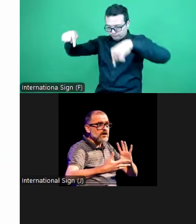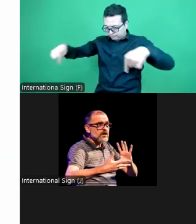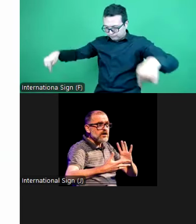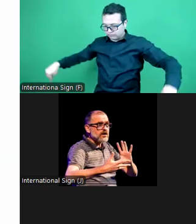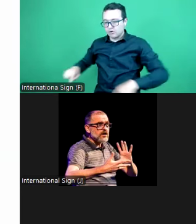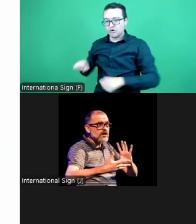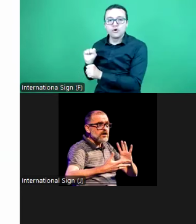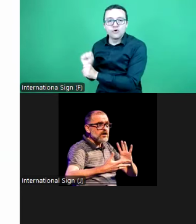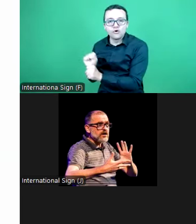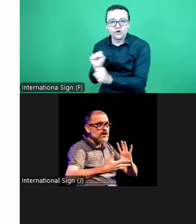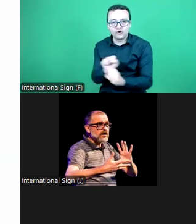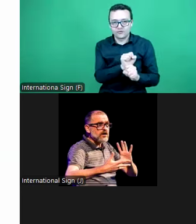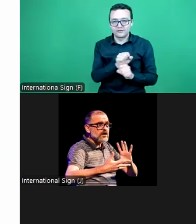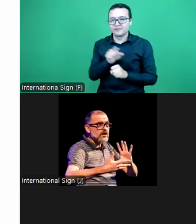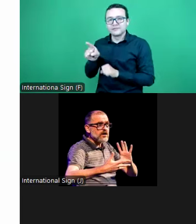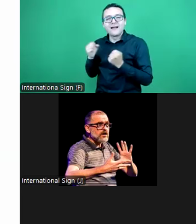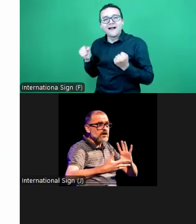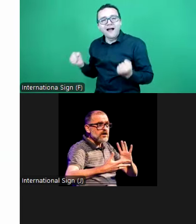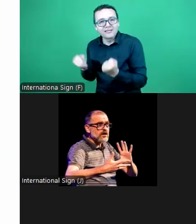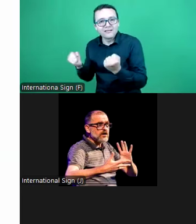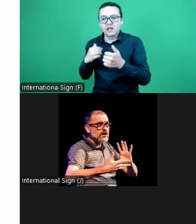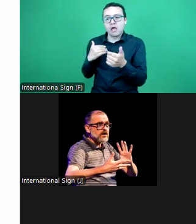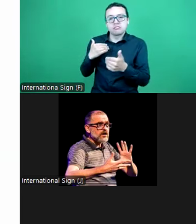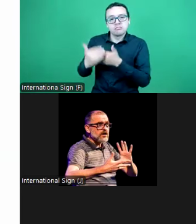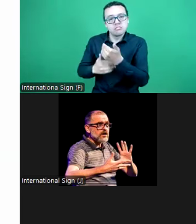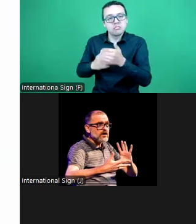Também foram estabelecidas as atividades